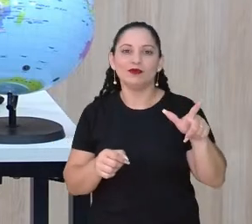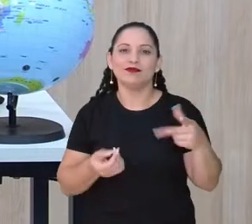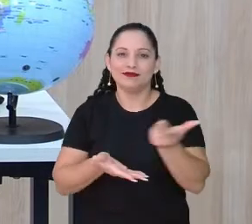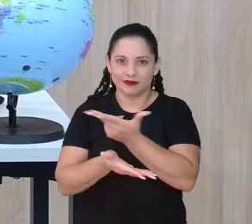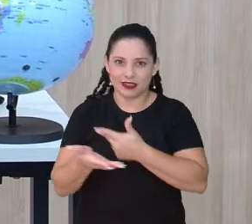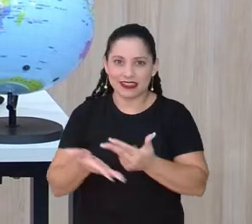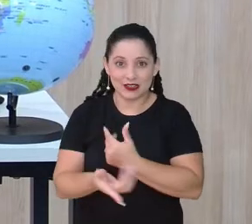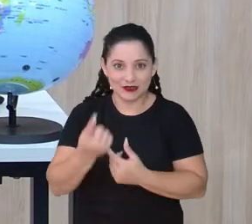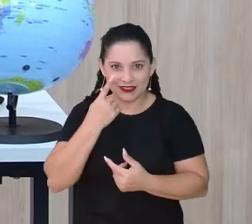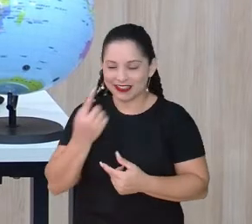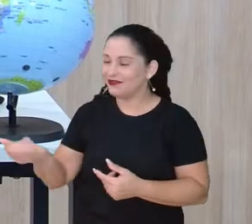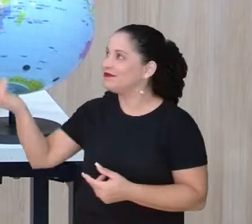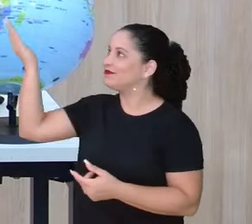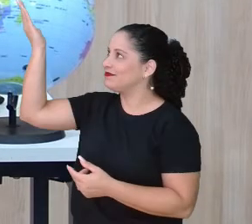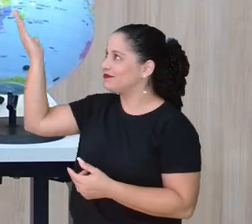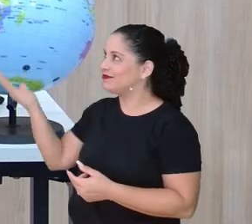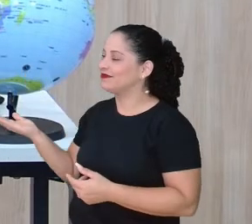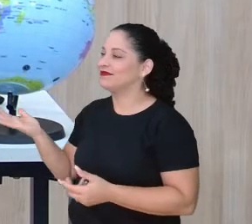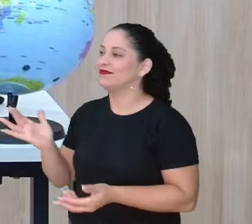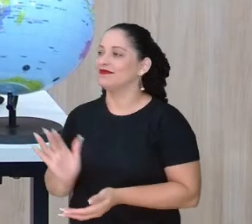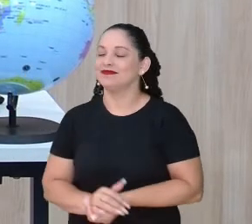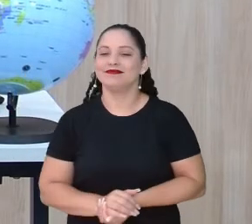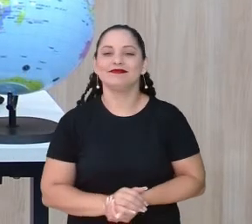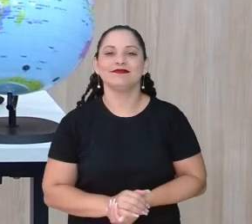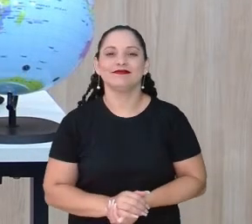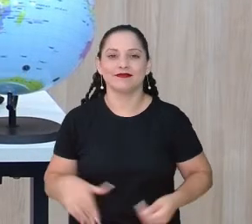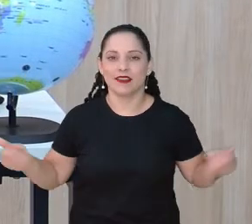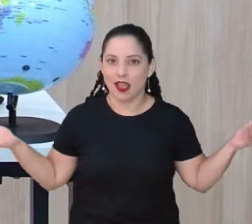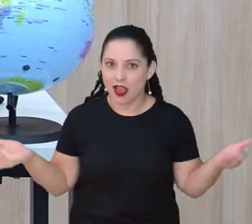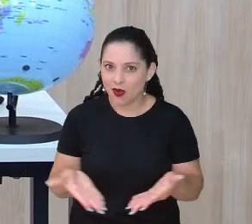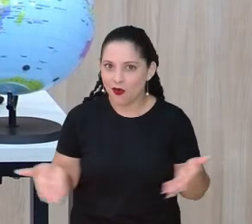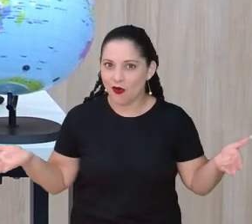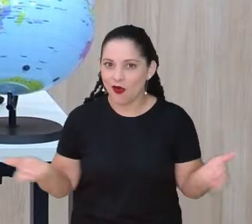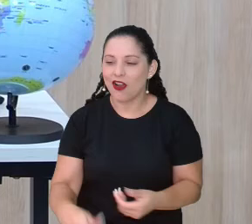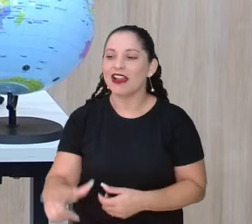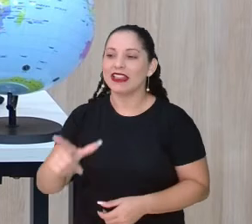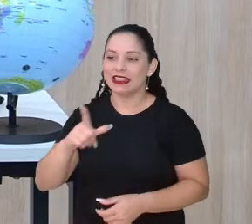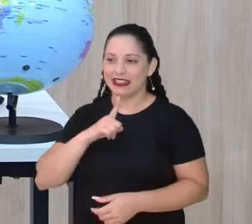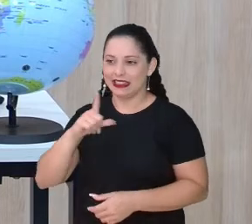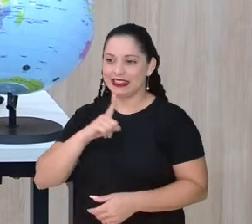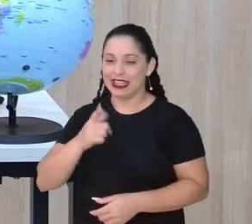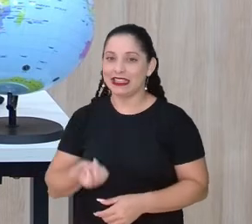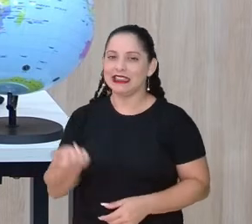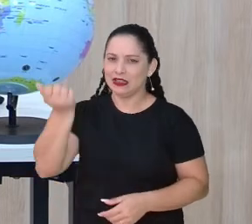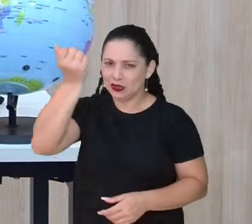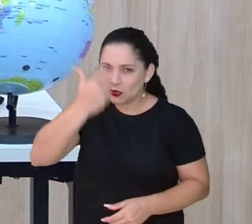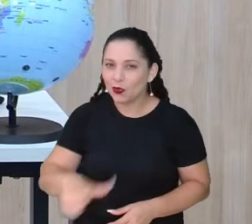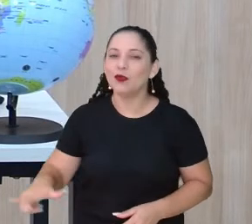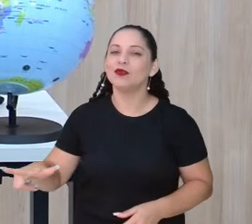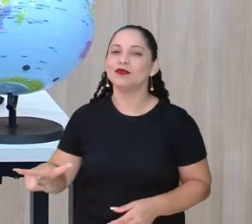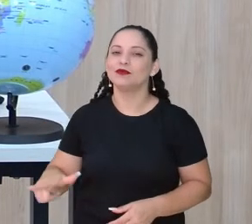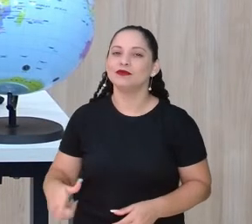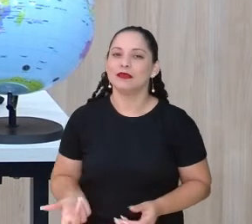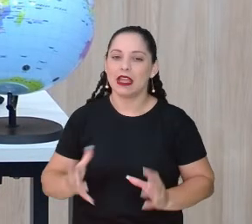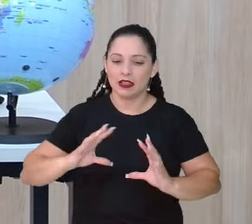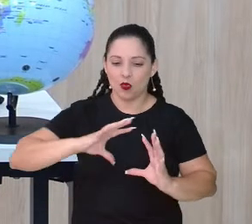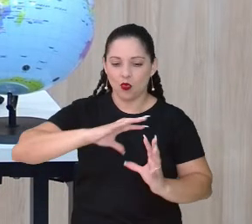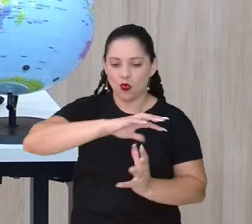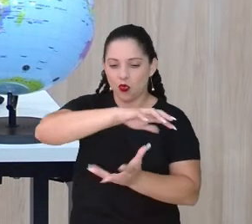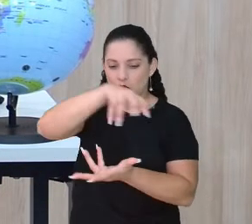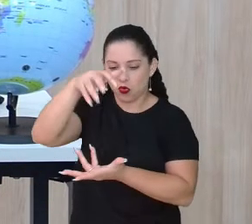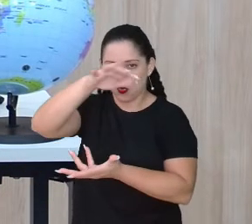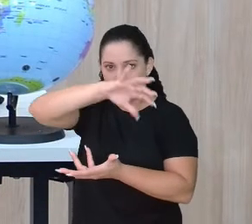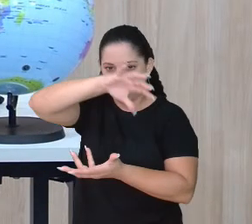outro. Prestem atenção. Agora eu tenho aqui, ó, mais uma vez. Fiz aqui e